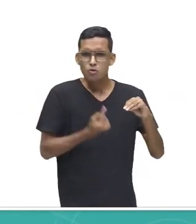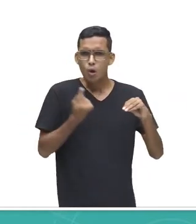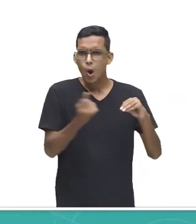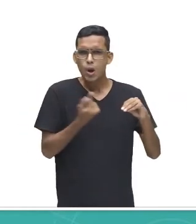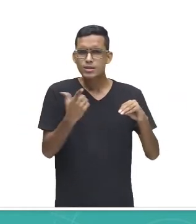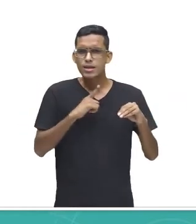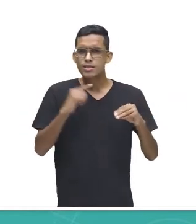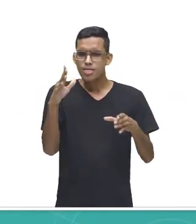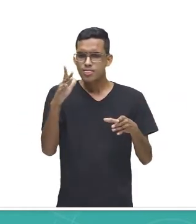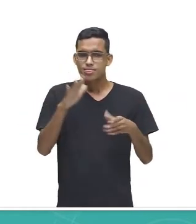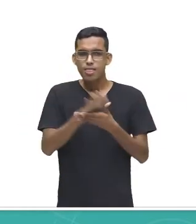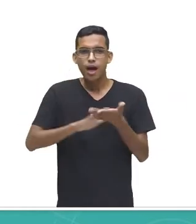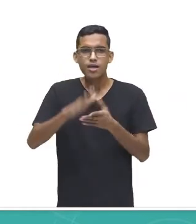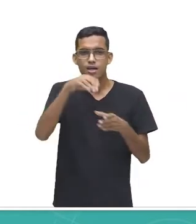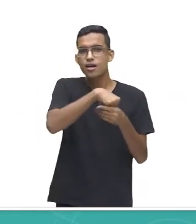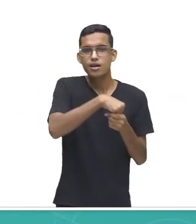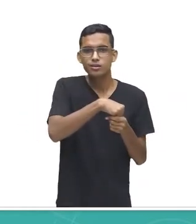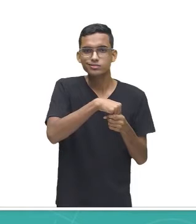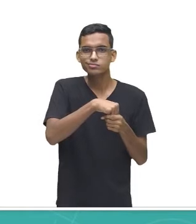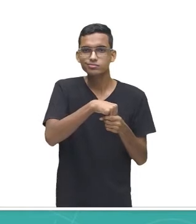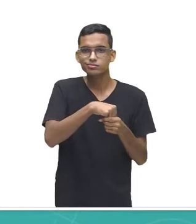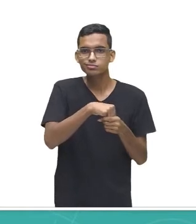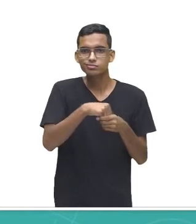Lá na África, eles